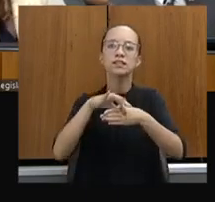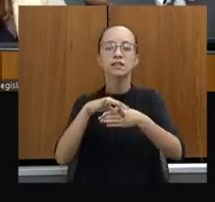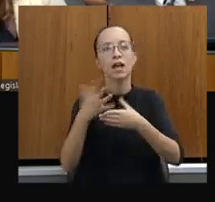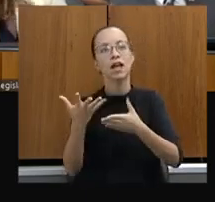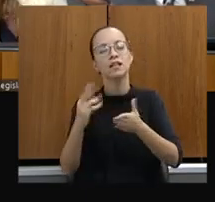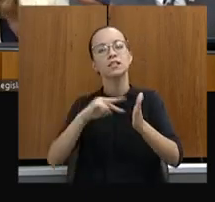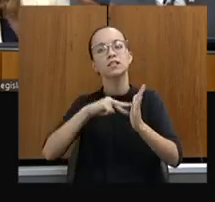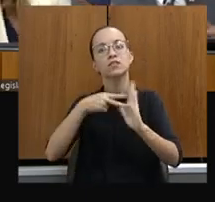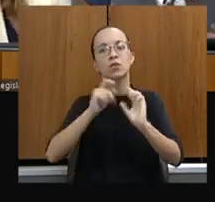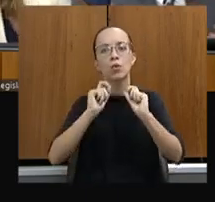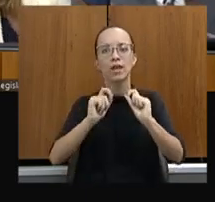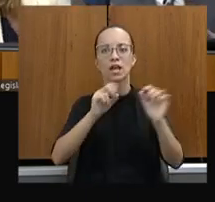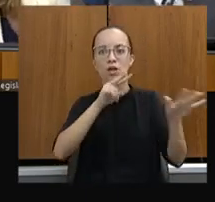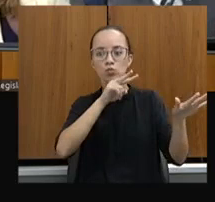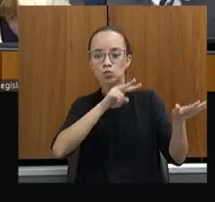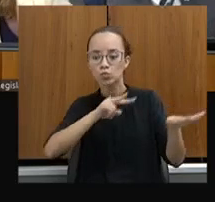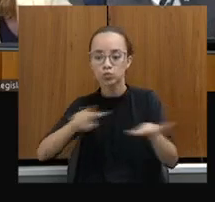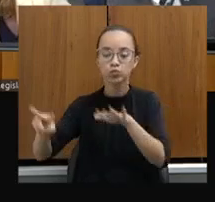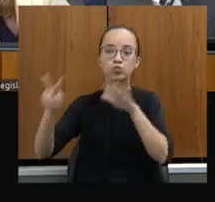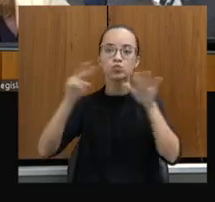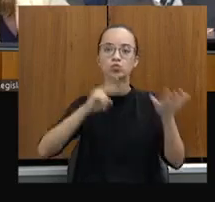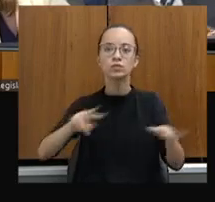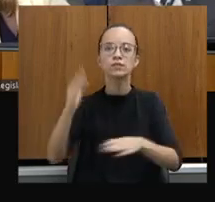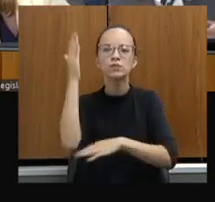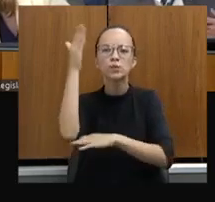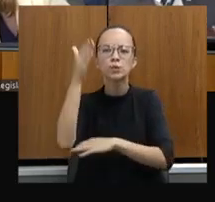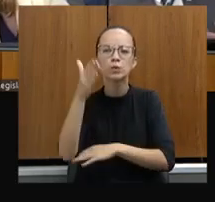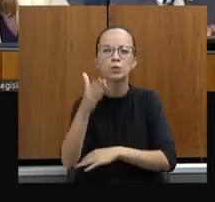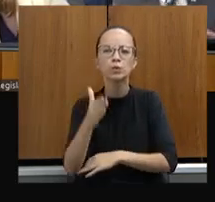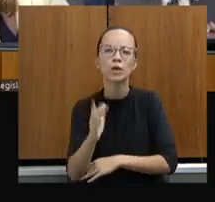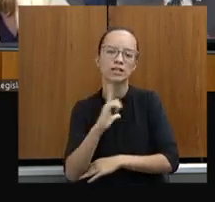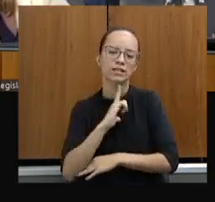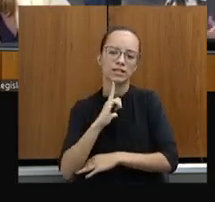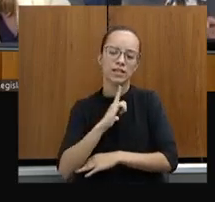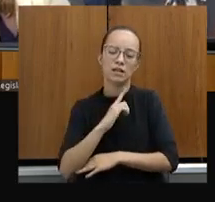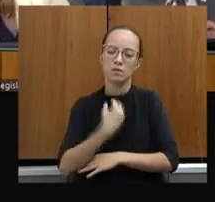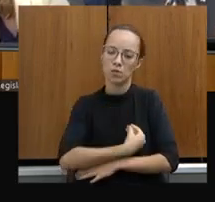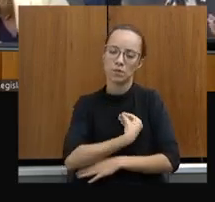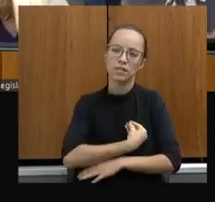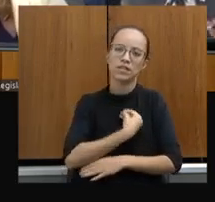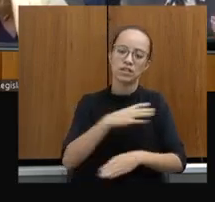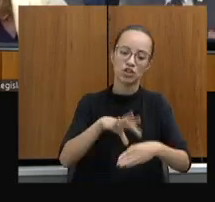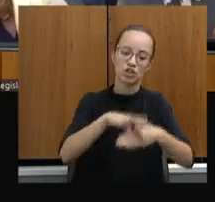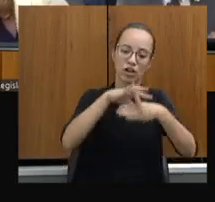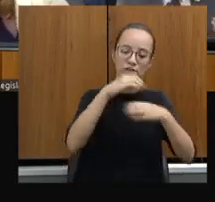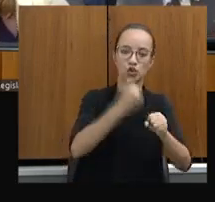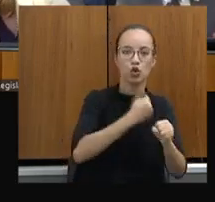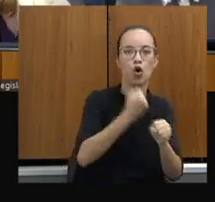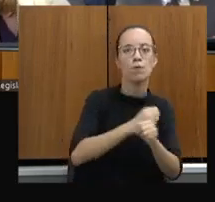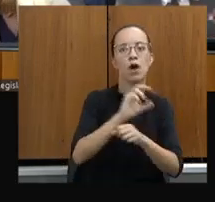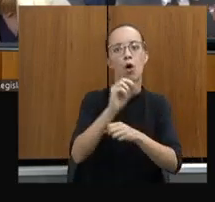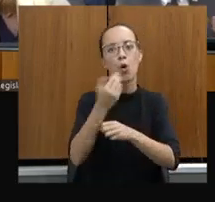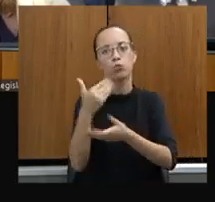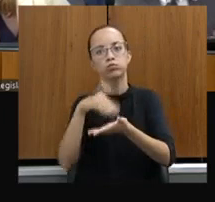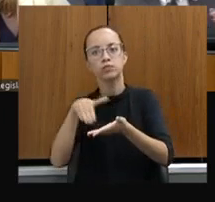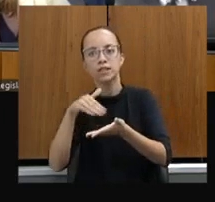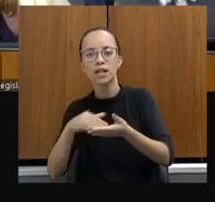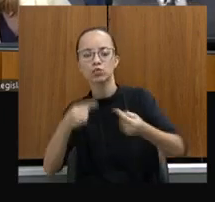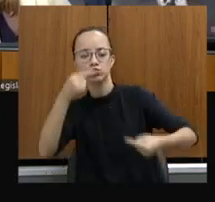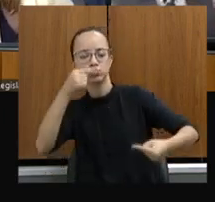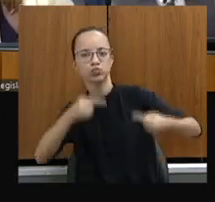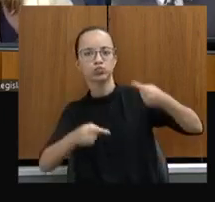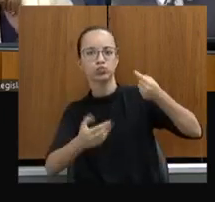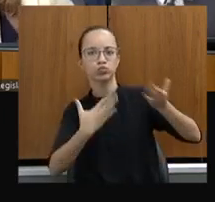se praticamente toda semana tivéssemos algum chefe de aula algum secretário de estado aqui na Assembleia Legislativa discutindo debatendo